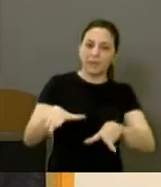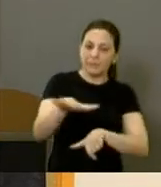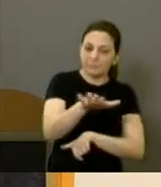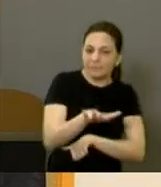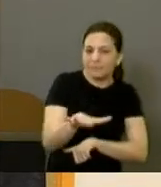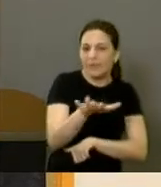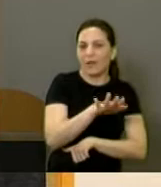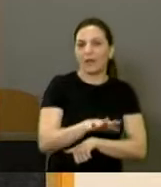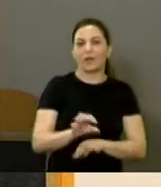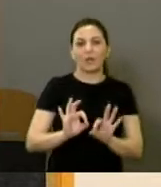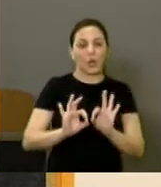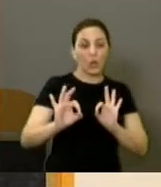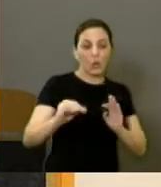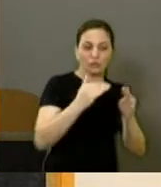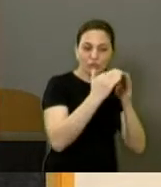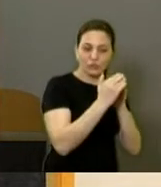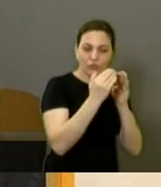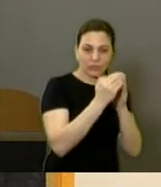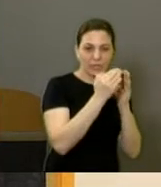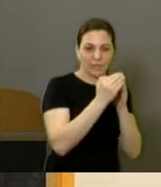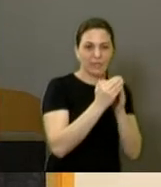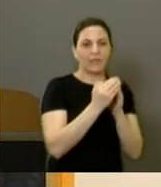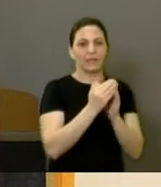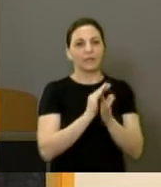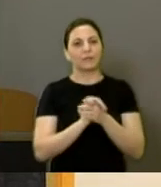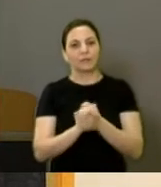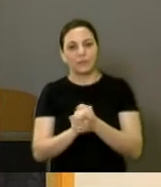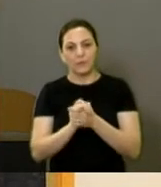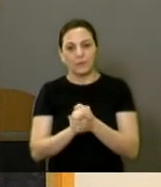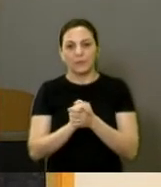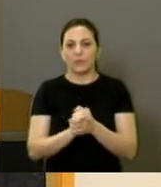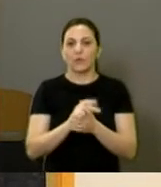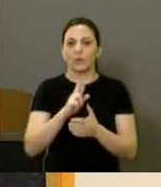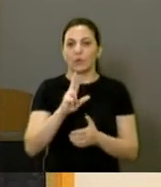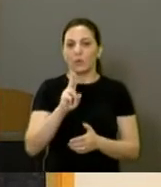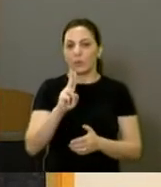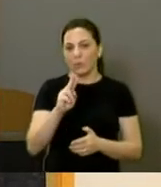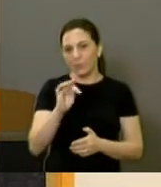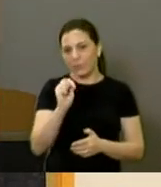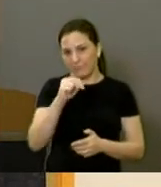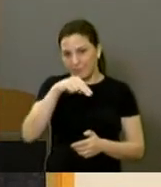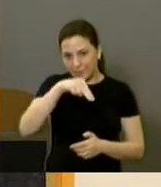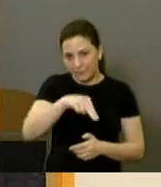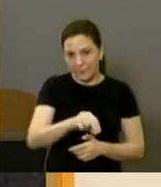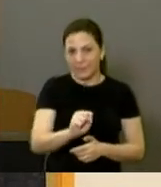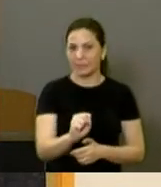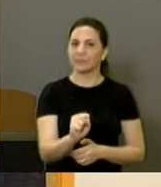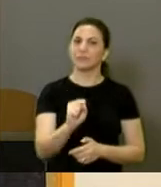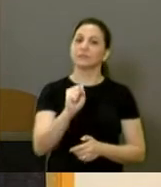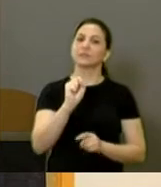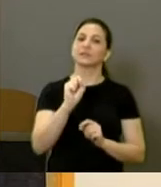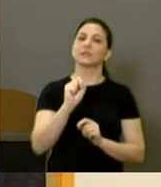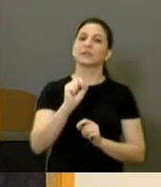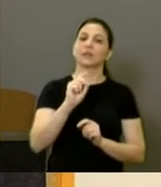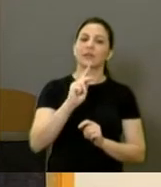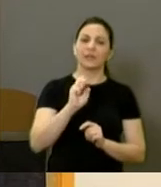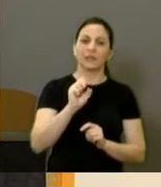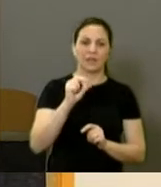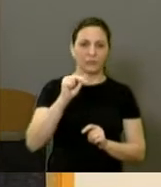região, moram longe. E quero também cumprimentar o Rubens Tozito e o Edelcio Tozito, que foram